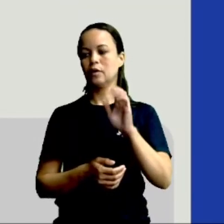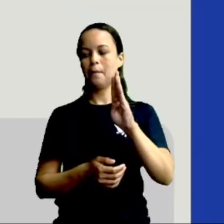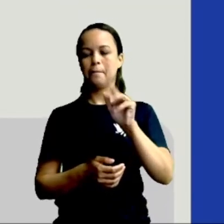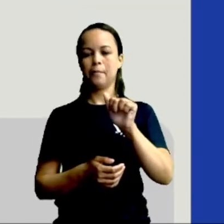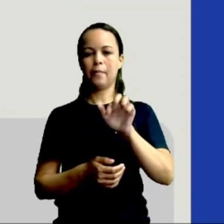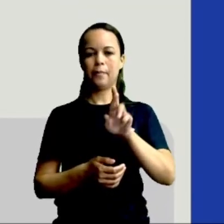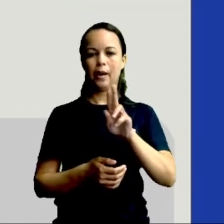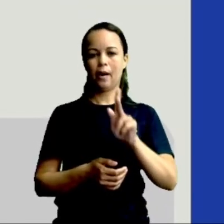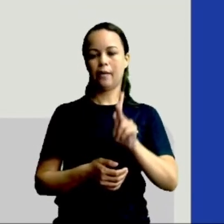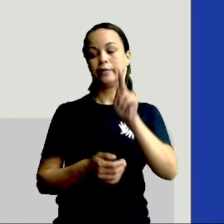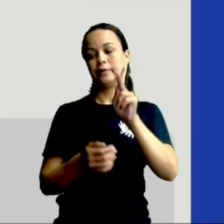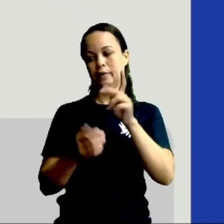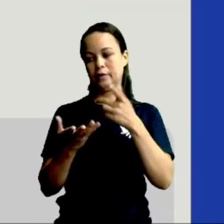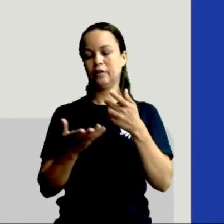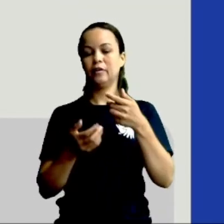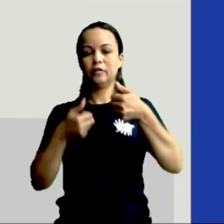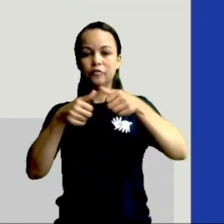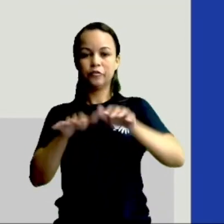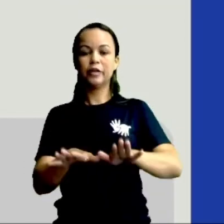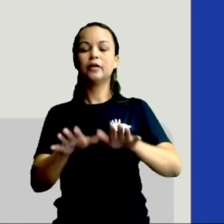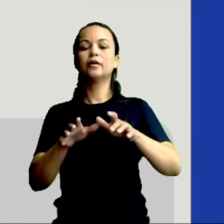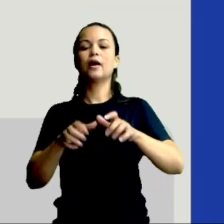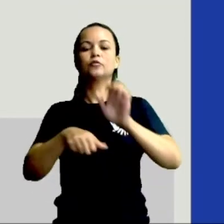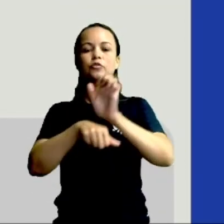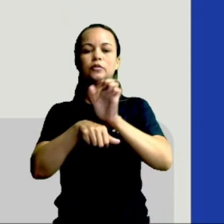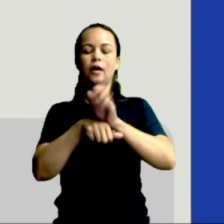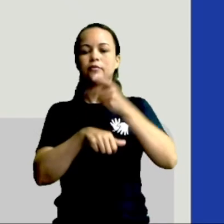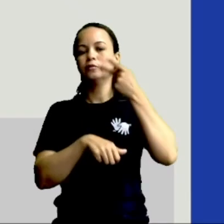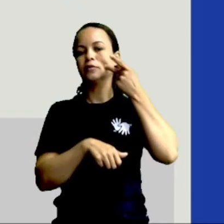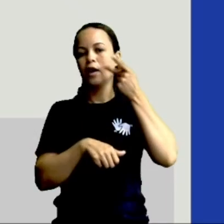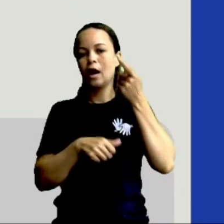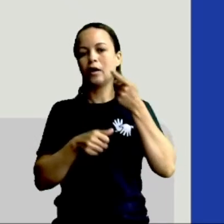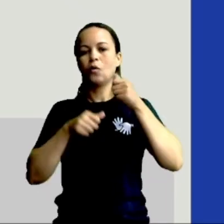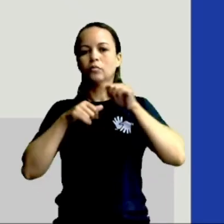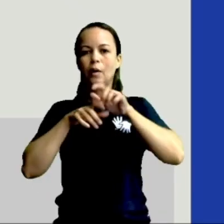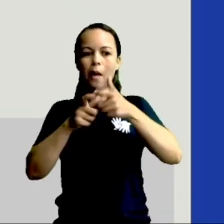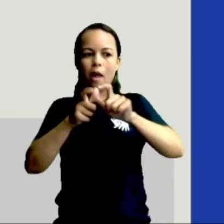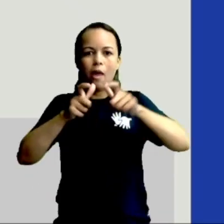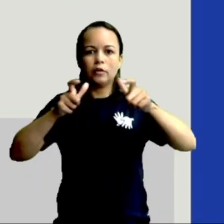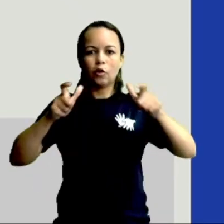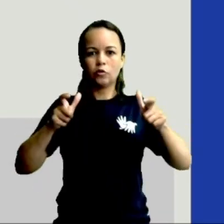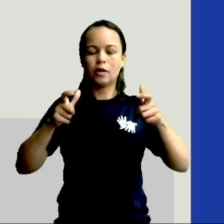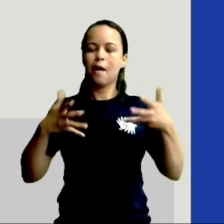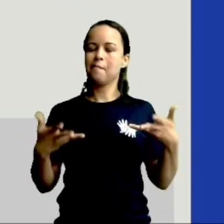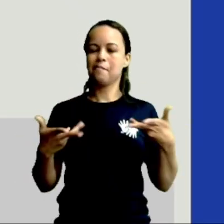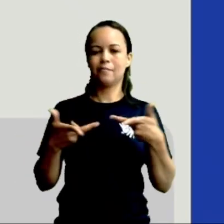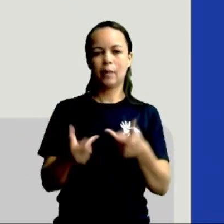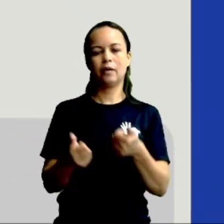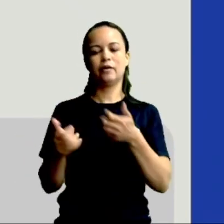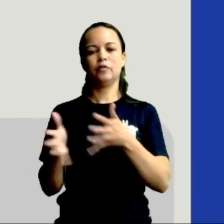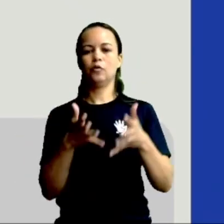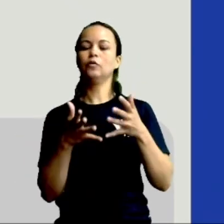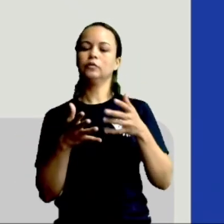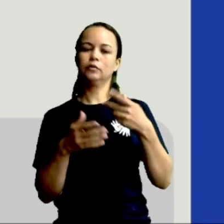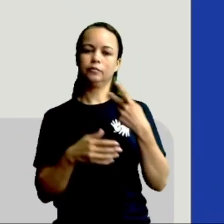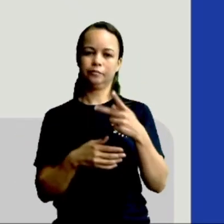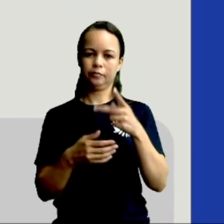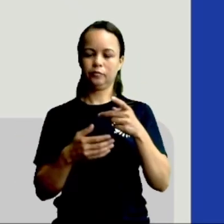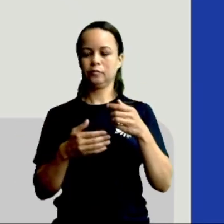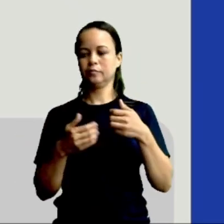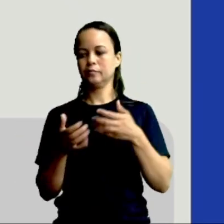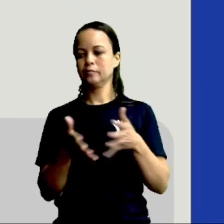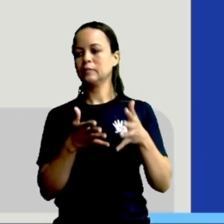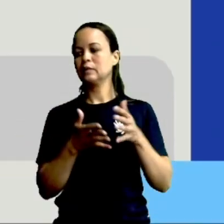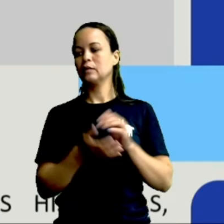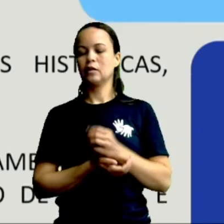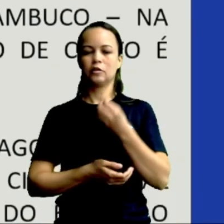Nós temos aqui nosso litoral que é extenso, é maravilhoso e aí favorece a criação desses parques aquáticos.